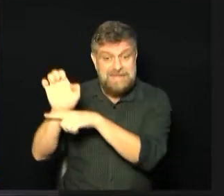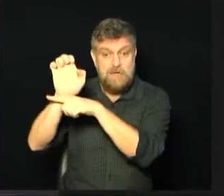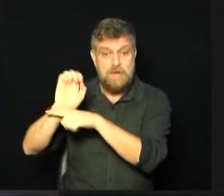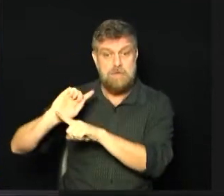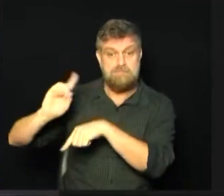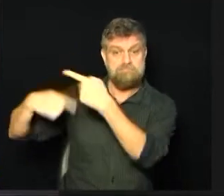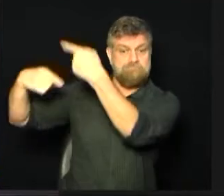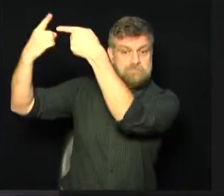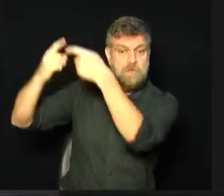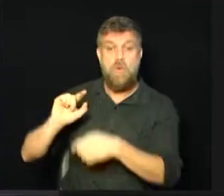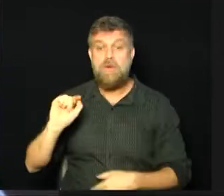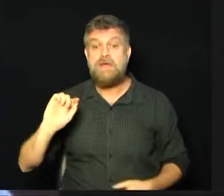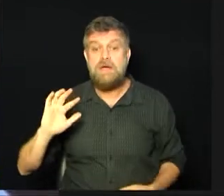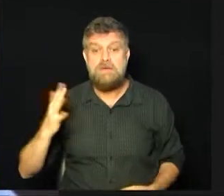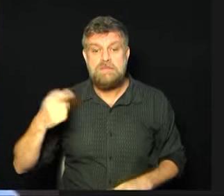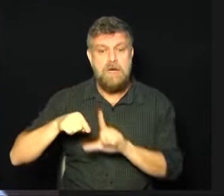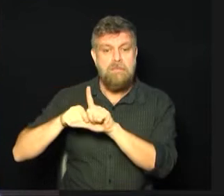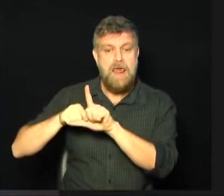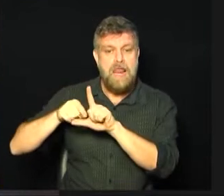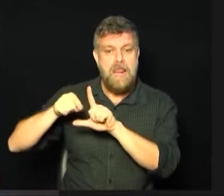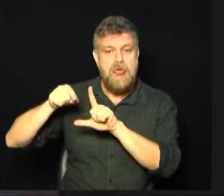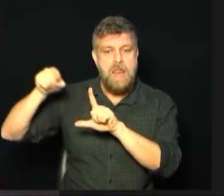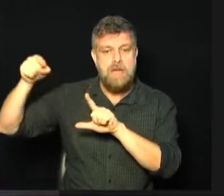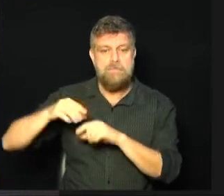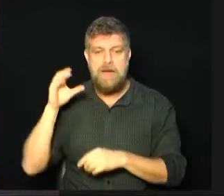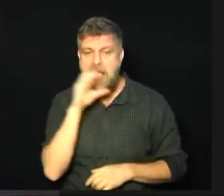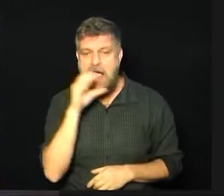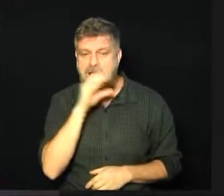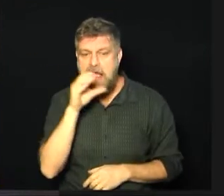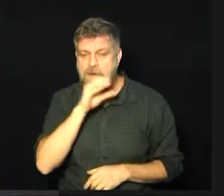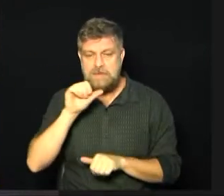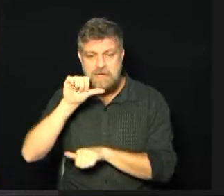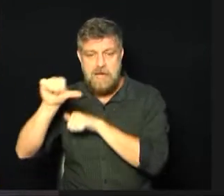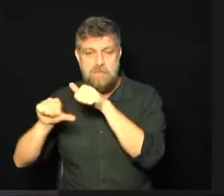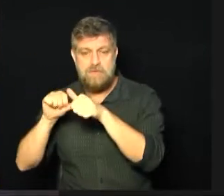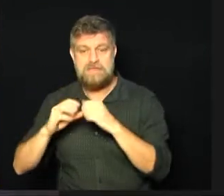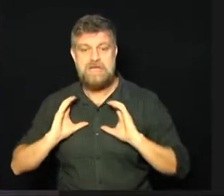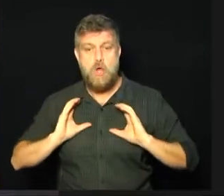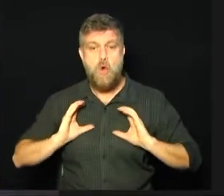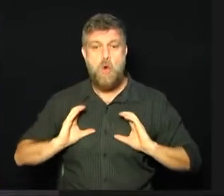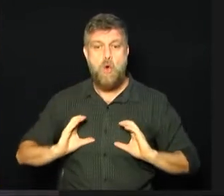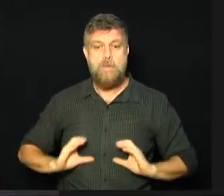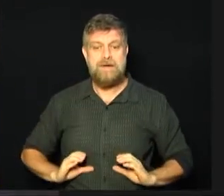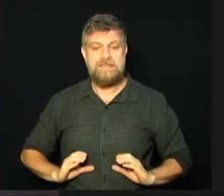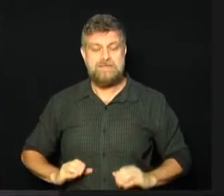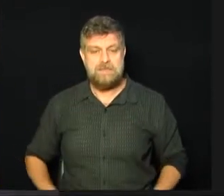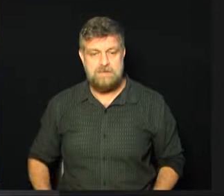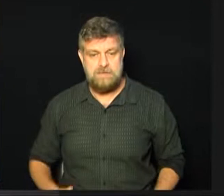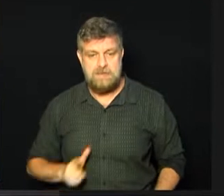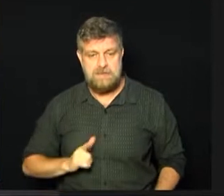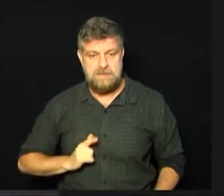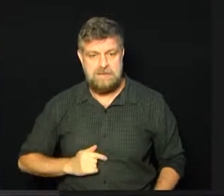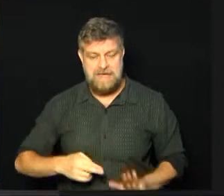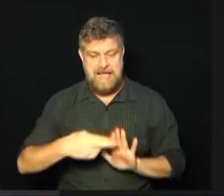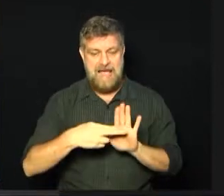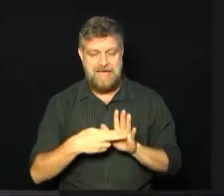foram a rápida mudança no comportamento para a liberação das medidas